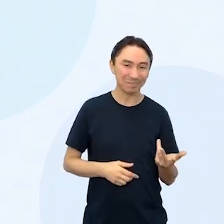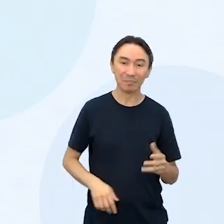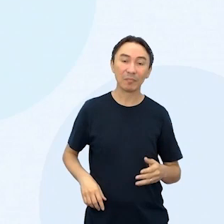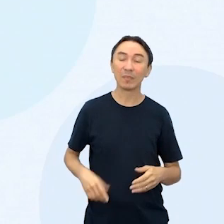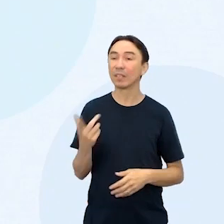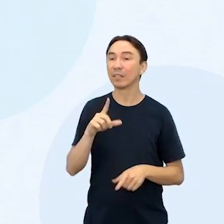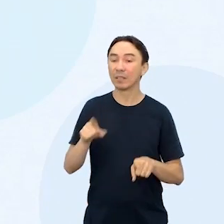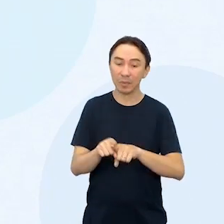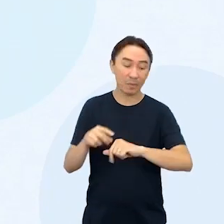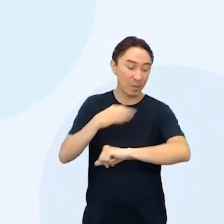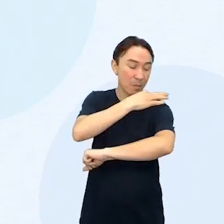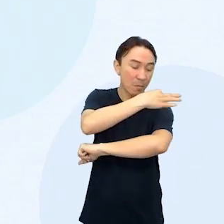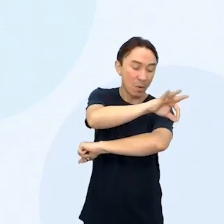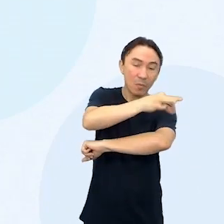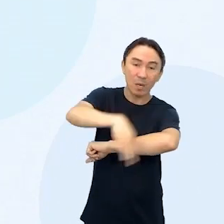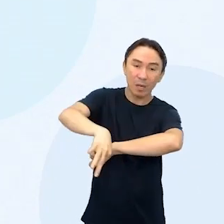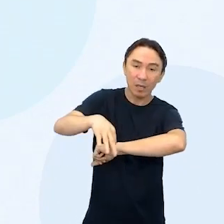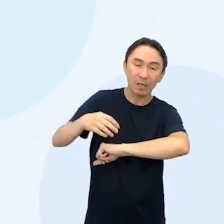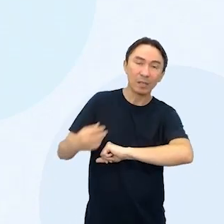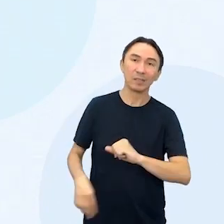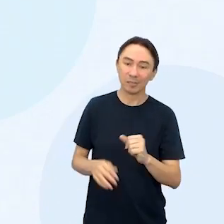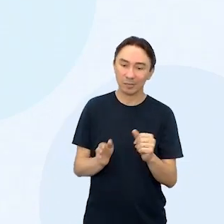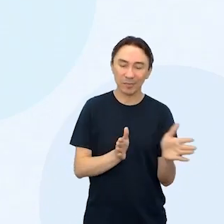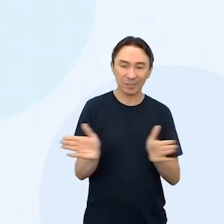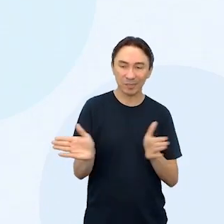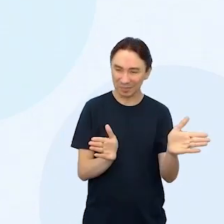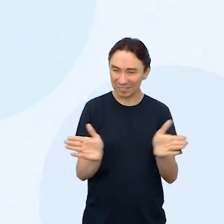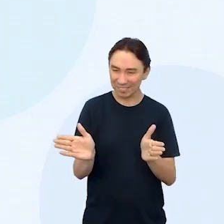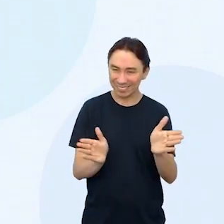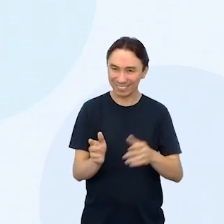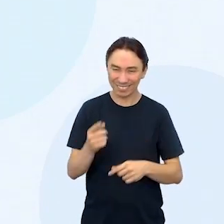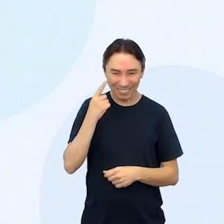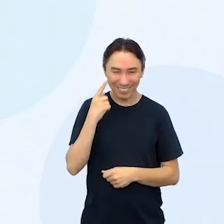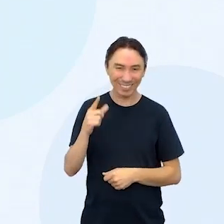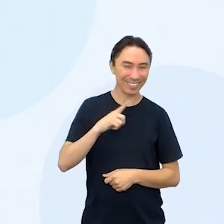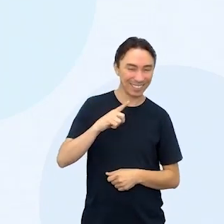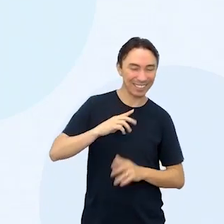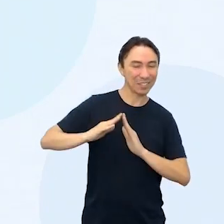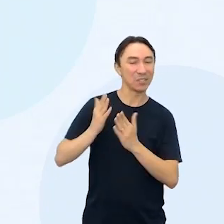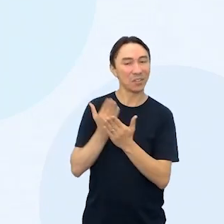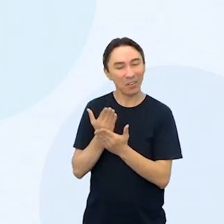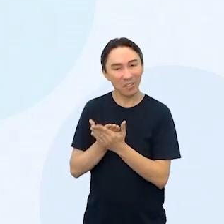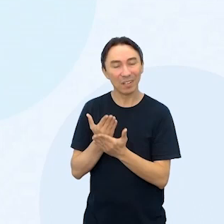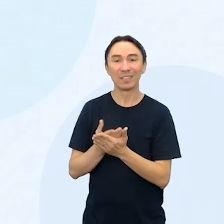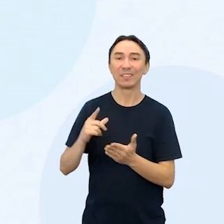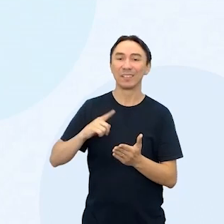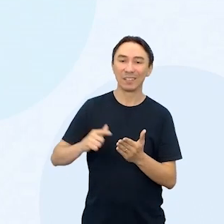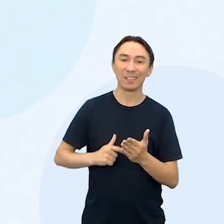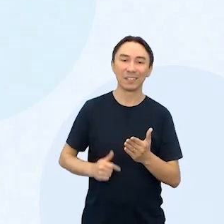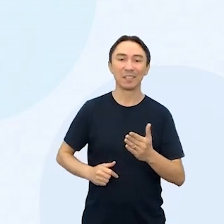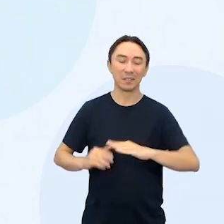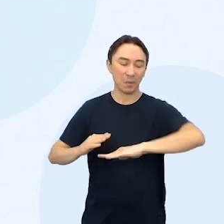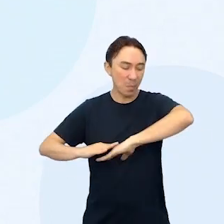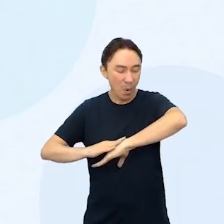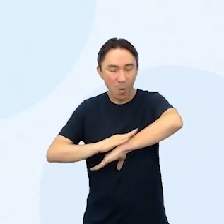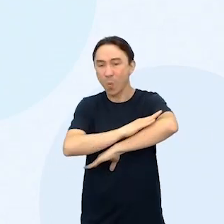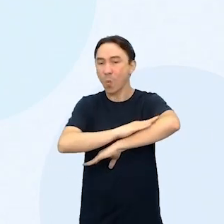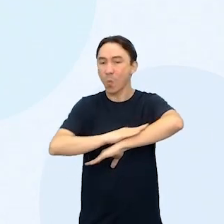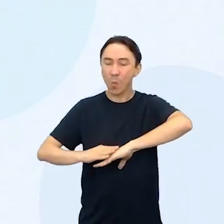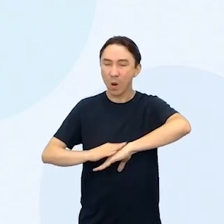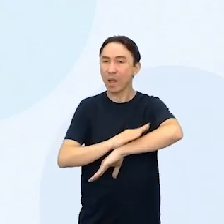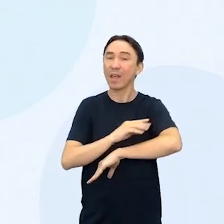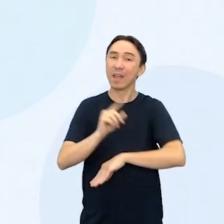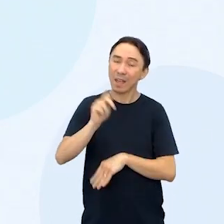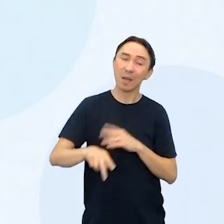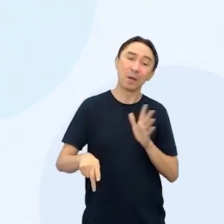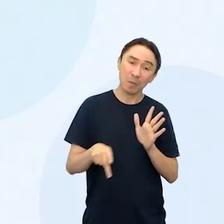arquitetônicos para acessibilidade, então, quantas escolas vocês já não viram aí elevadores, rampas, né, rampas de acesso, são